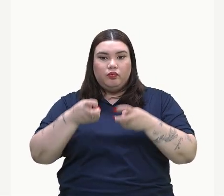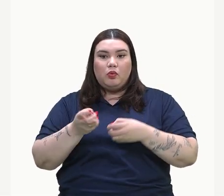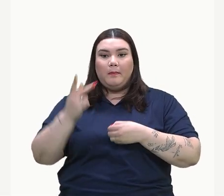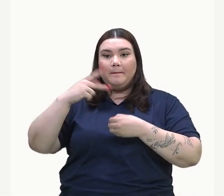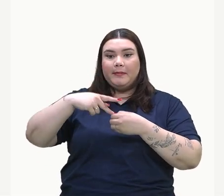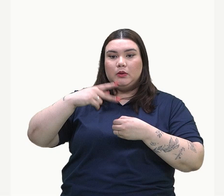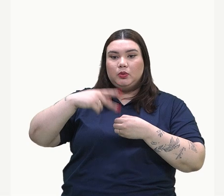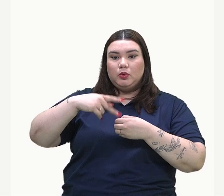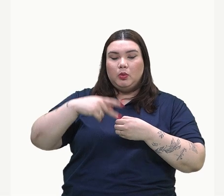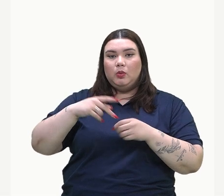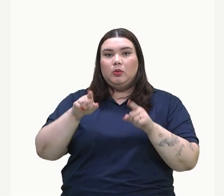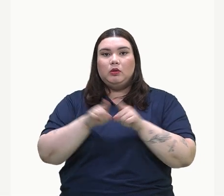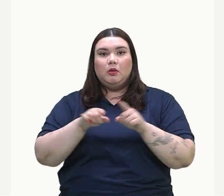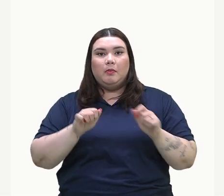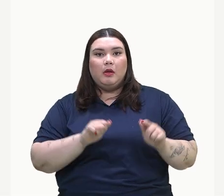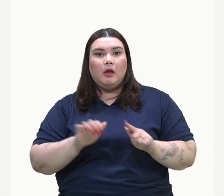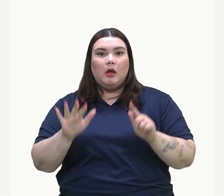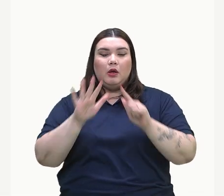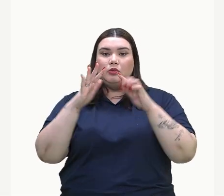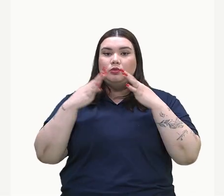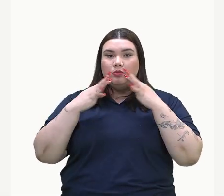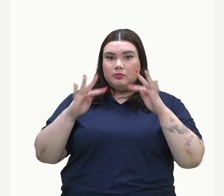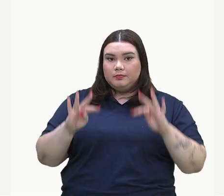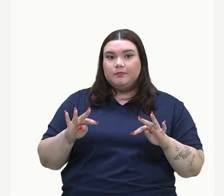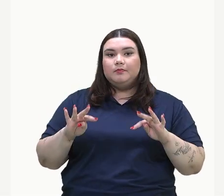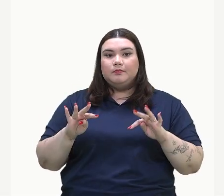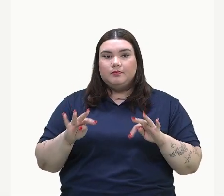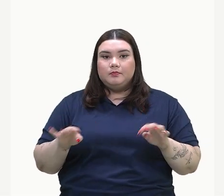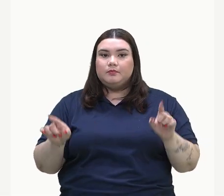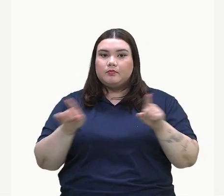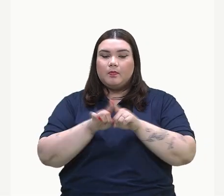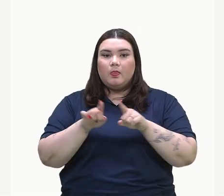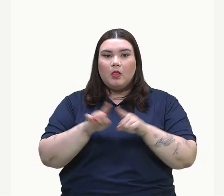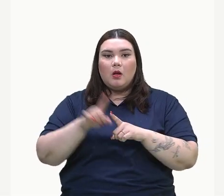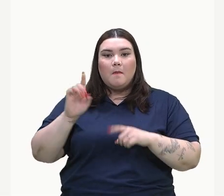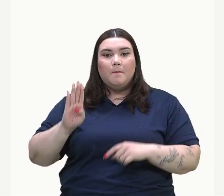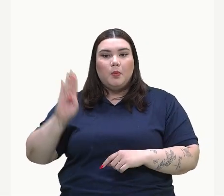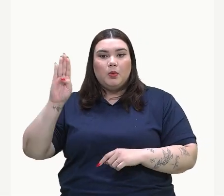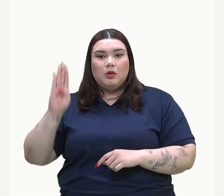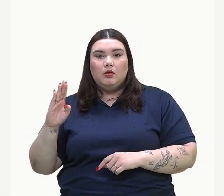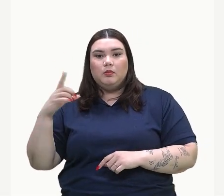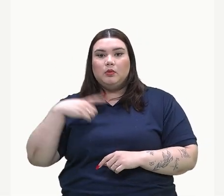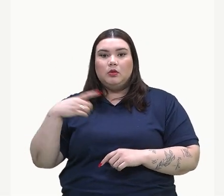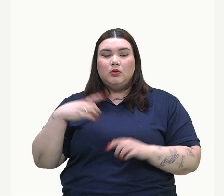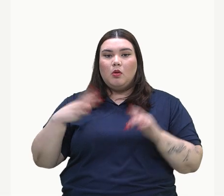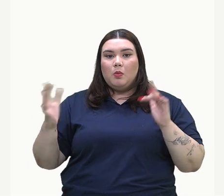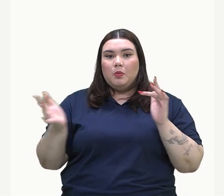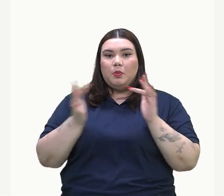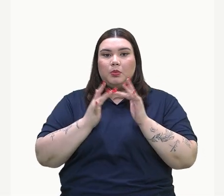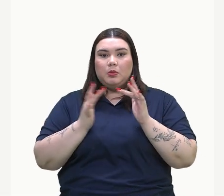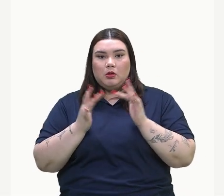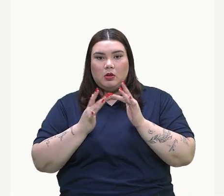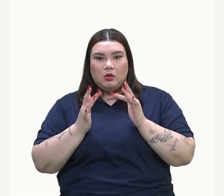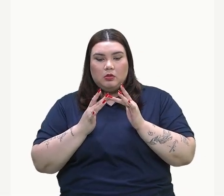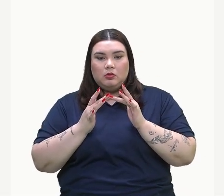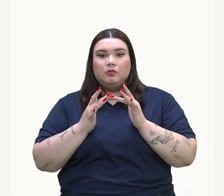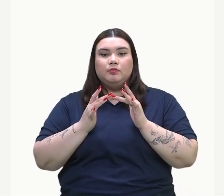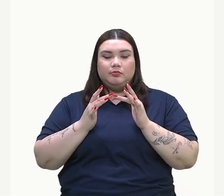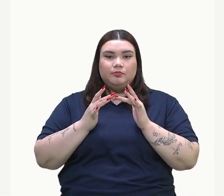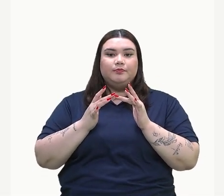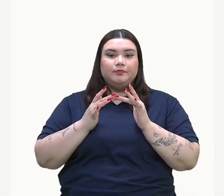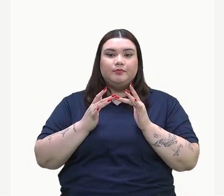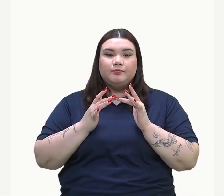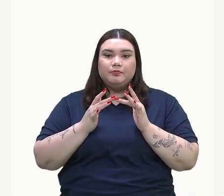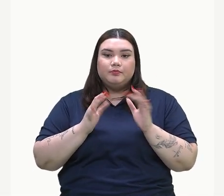gás natural, tá? Além de ter este contato, né, com a